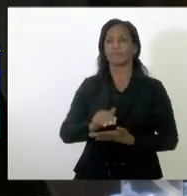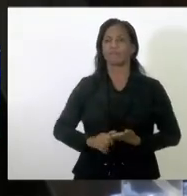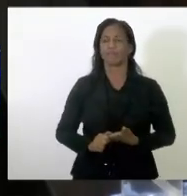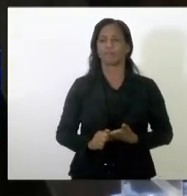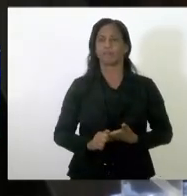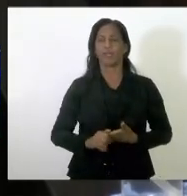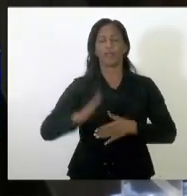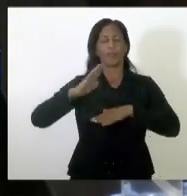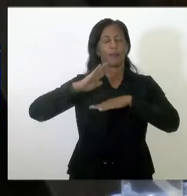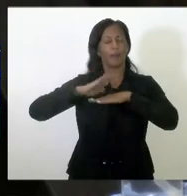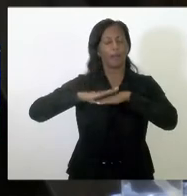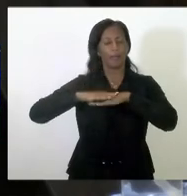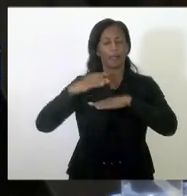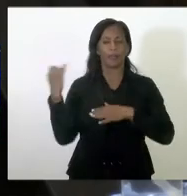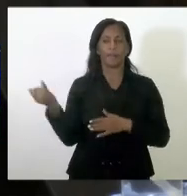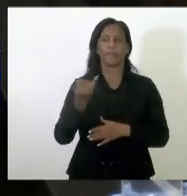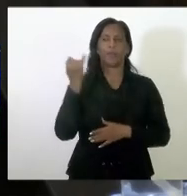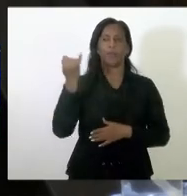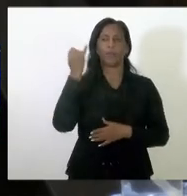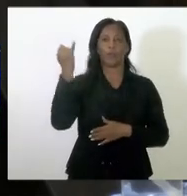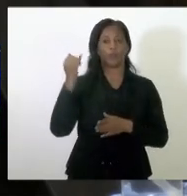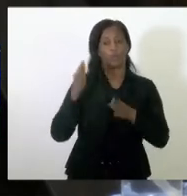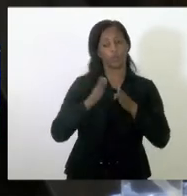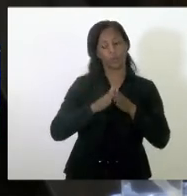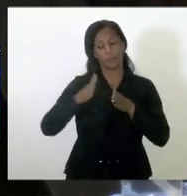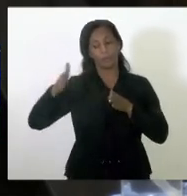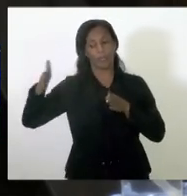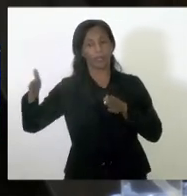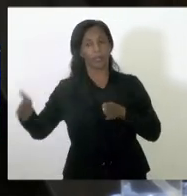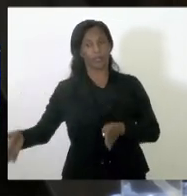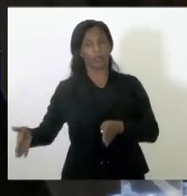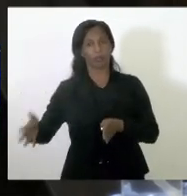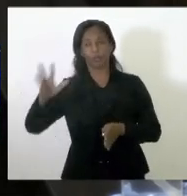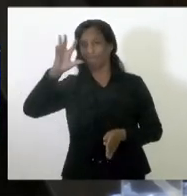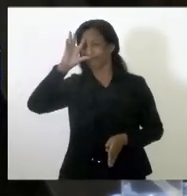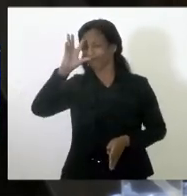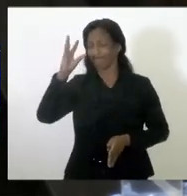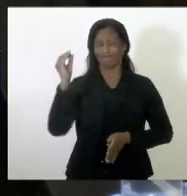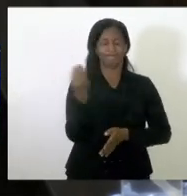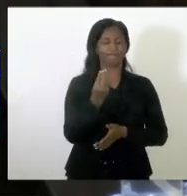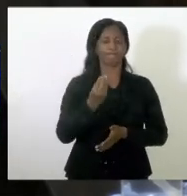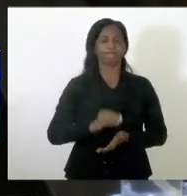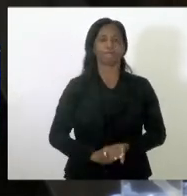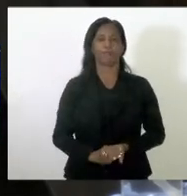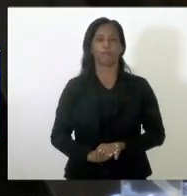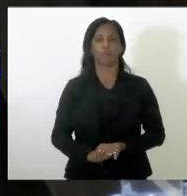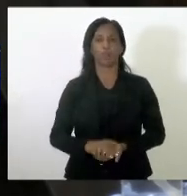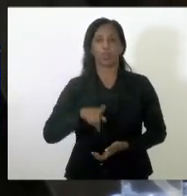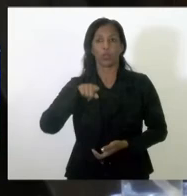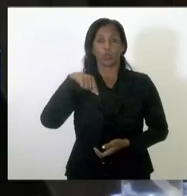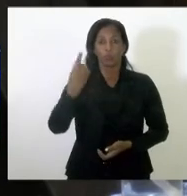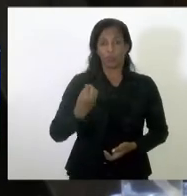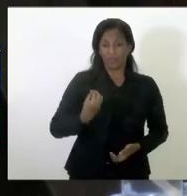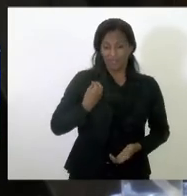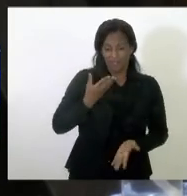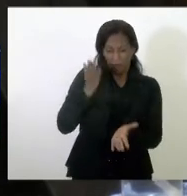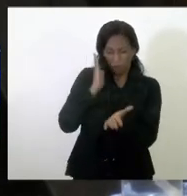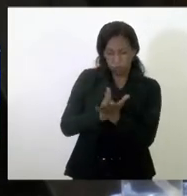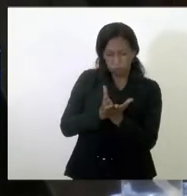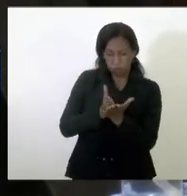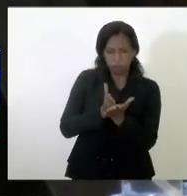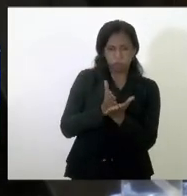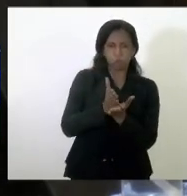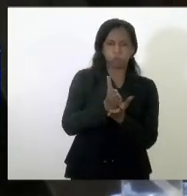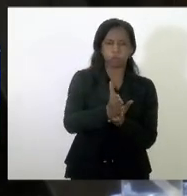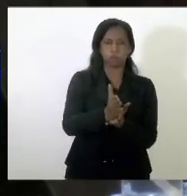de Janeiro neste segundo semestre de 2021, porque ele pode ser decisivo sobre o nosso rumo, o nosso destino